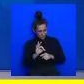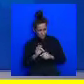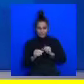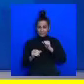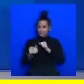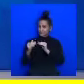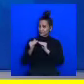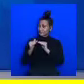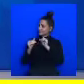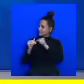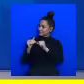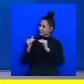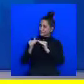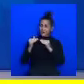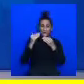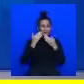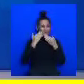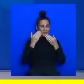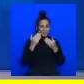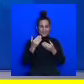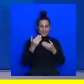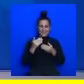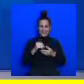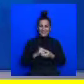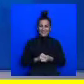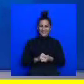confirmo. Sim, confirmo. Obrigado.